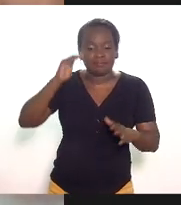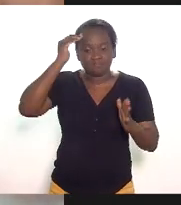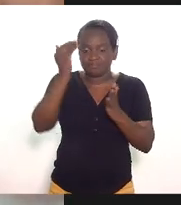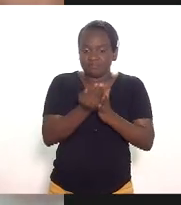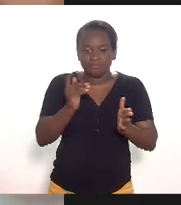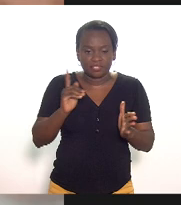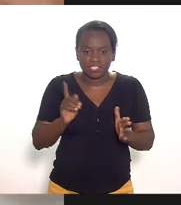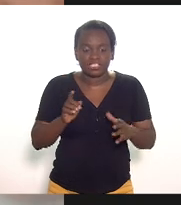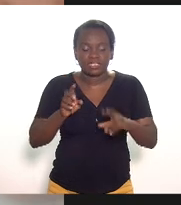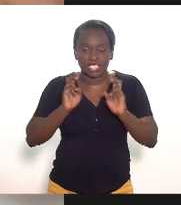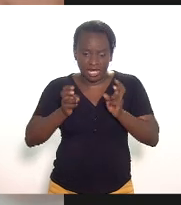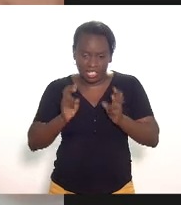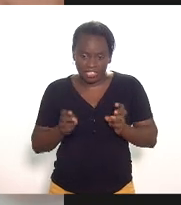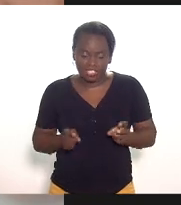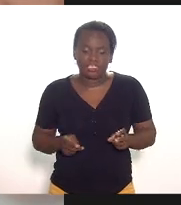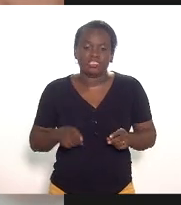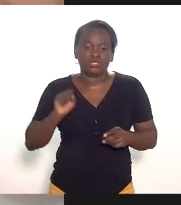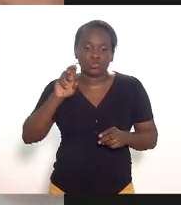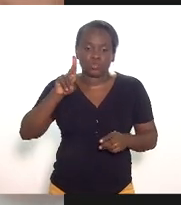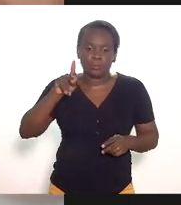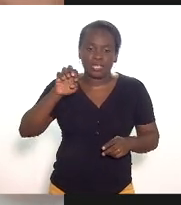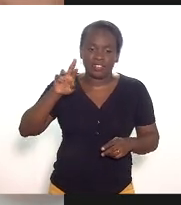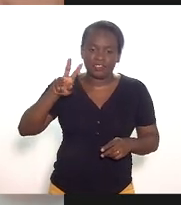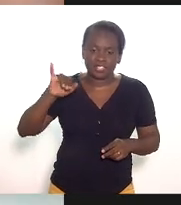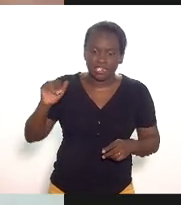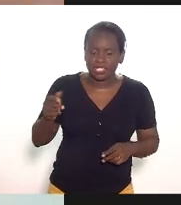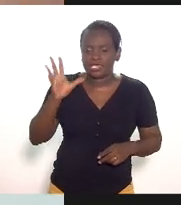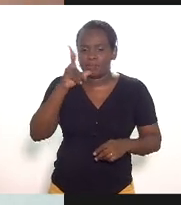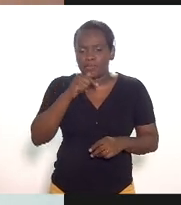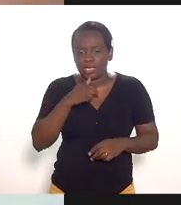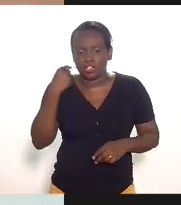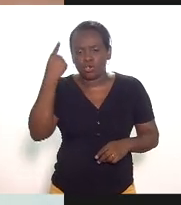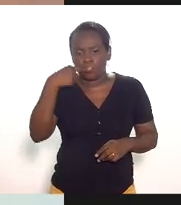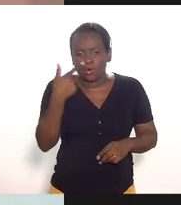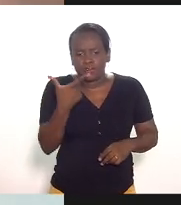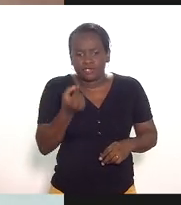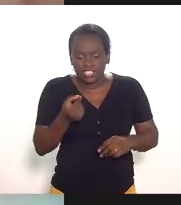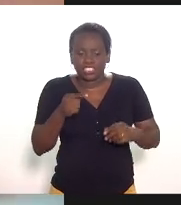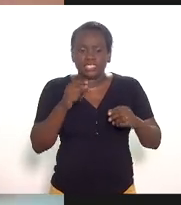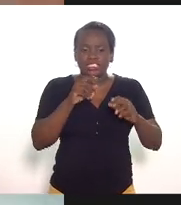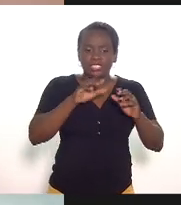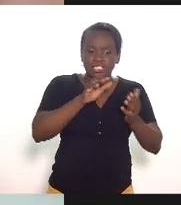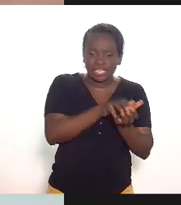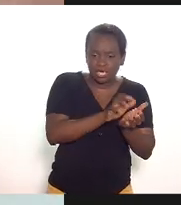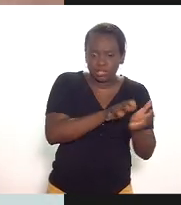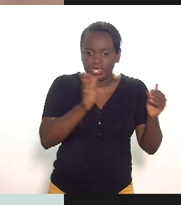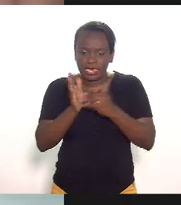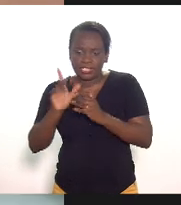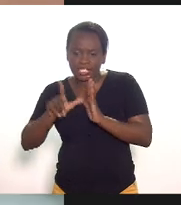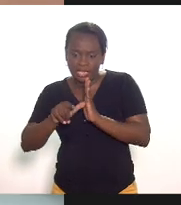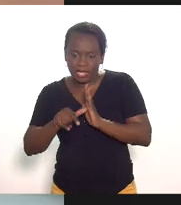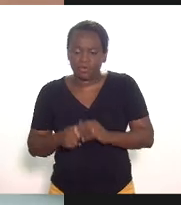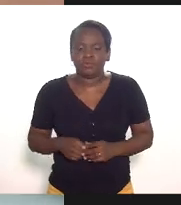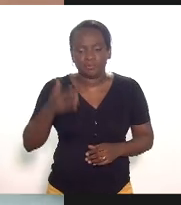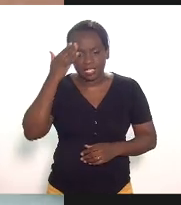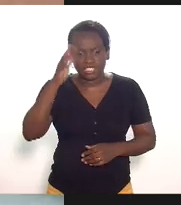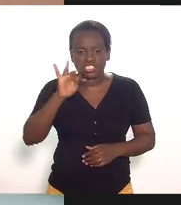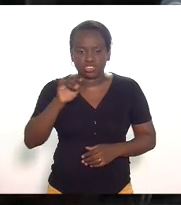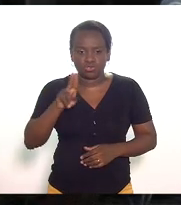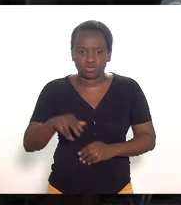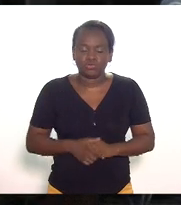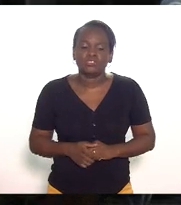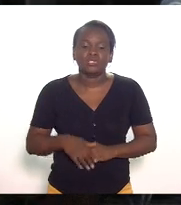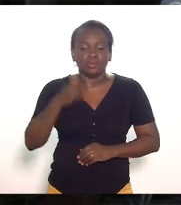cumpridos por parte da Supervia, que estava demorando 1h20 de deslocamento de Santa Cruz a Central do Brasil. Obrigado, Tia Ju.